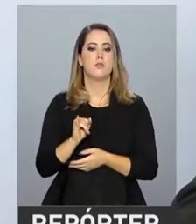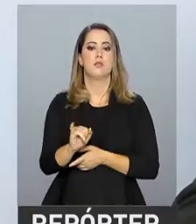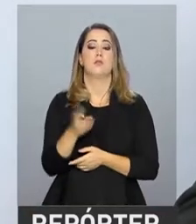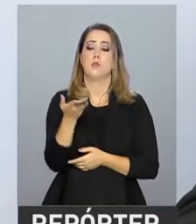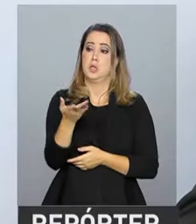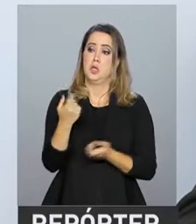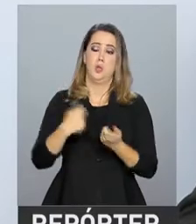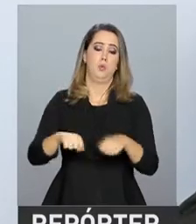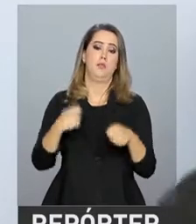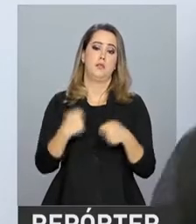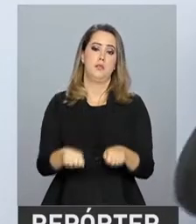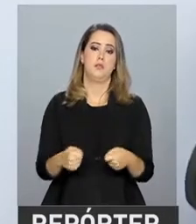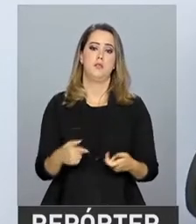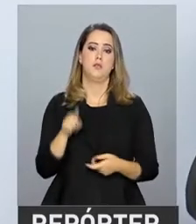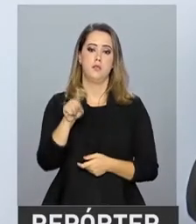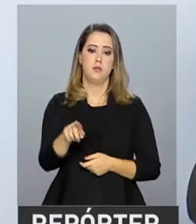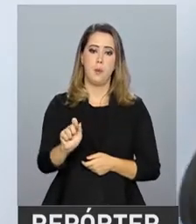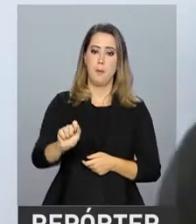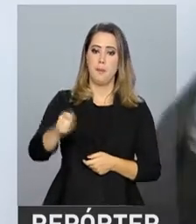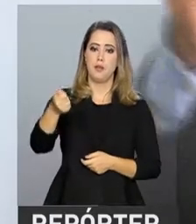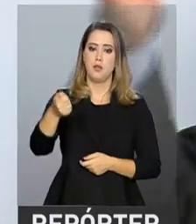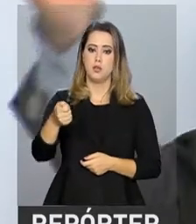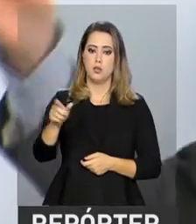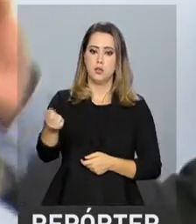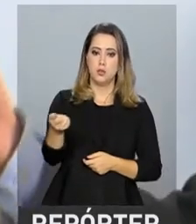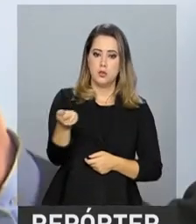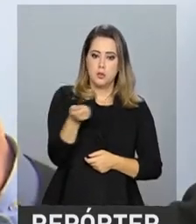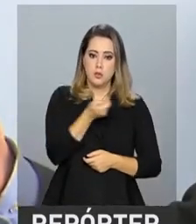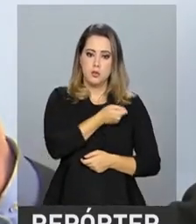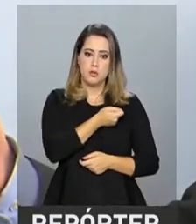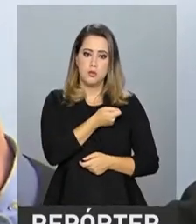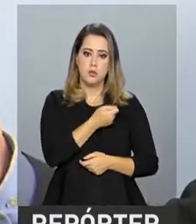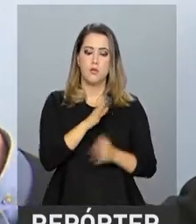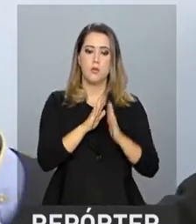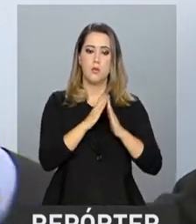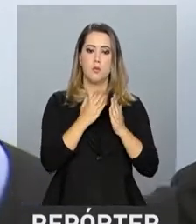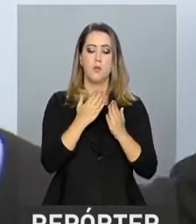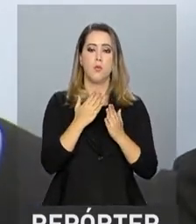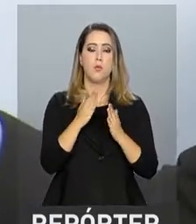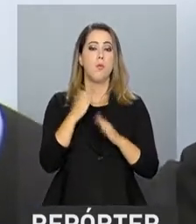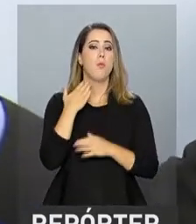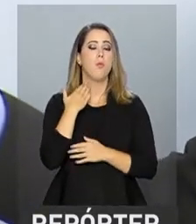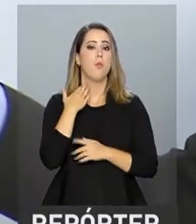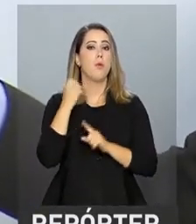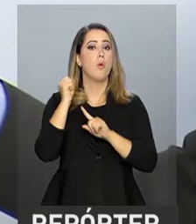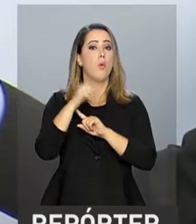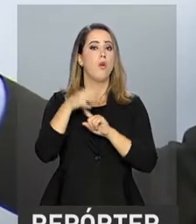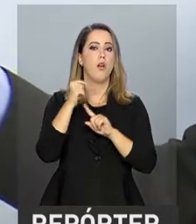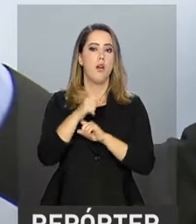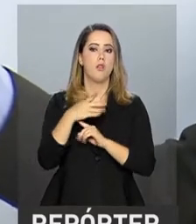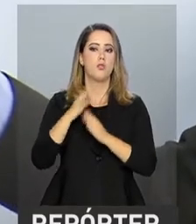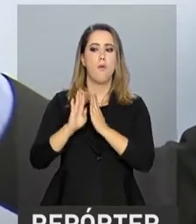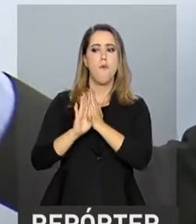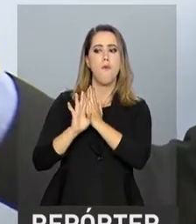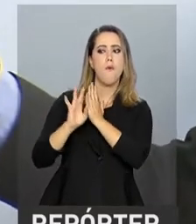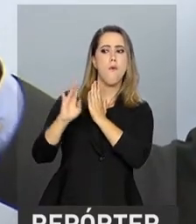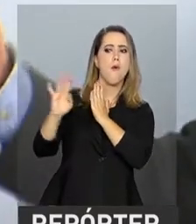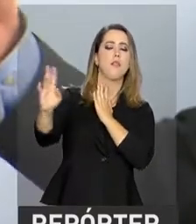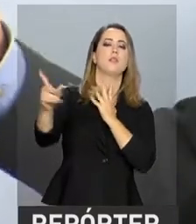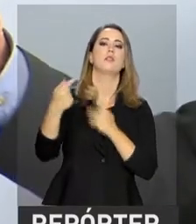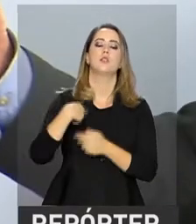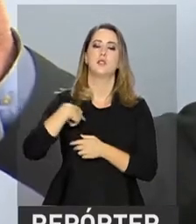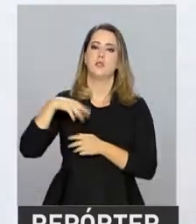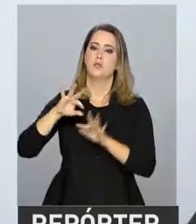não precisa, pegue a chave, leve na Caixa Econômica, que tem uma fila de milhões de